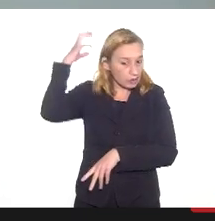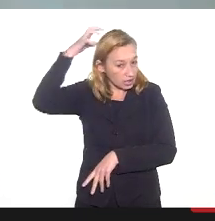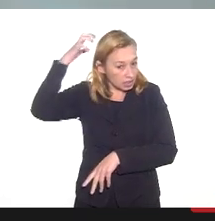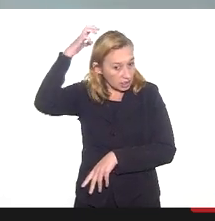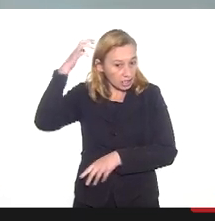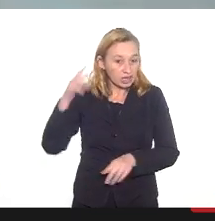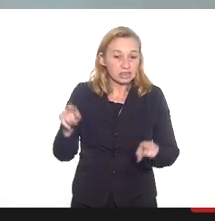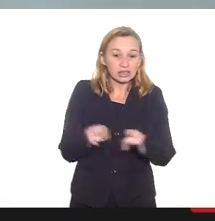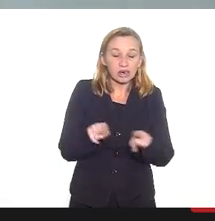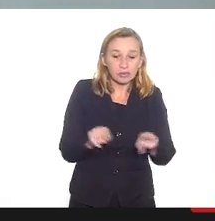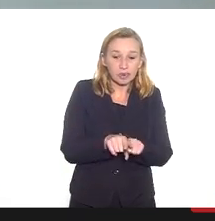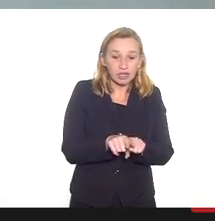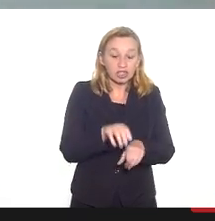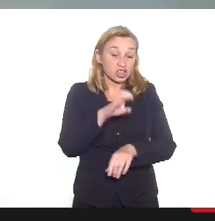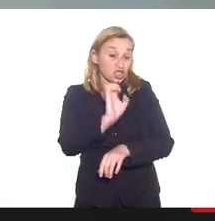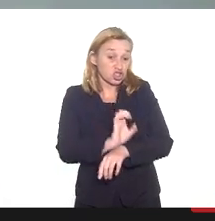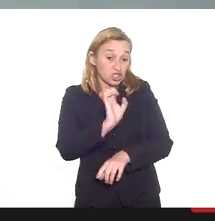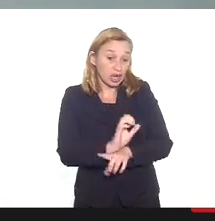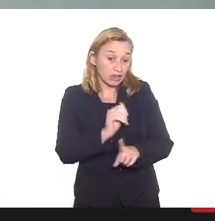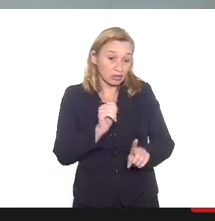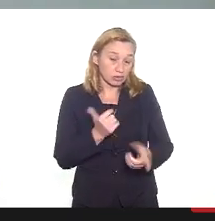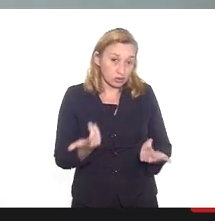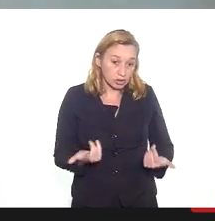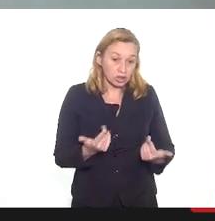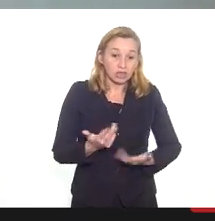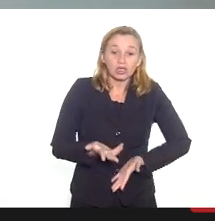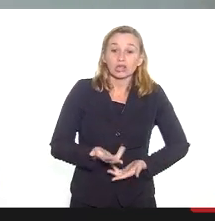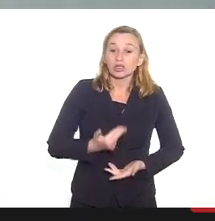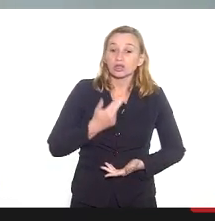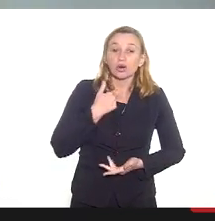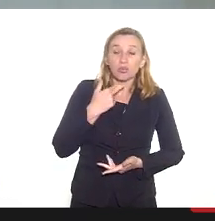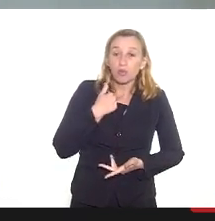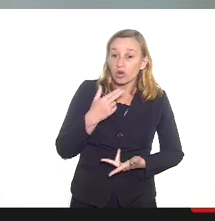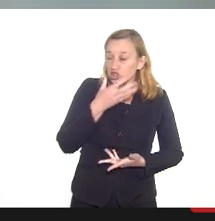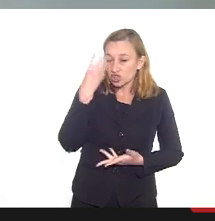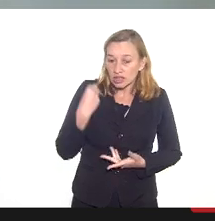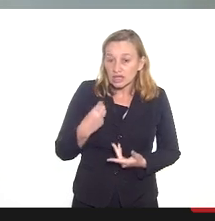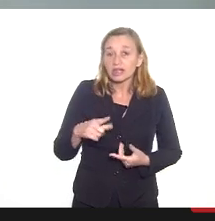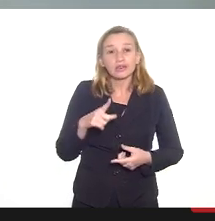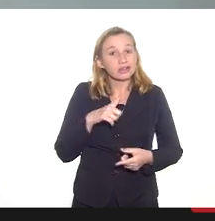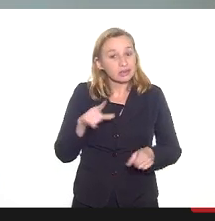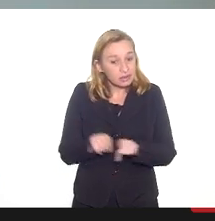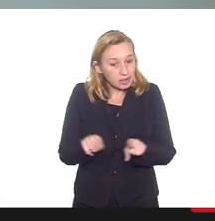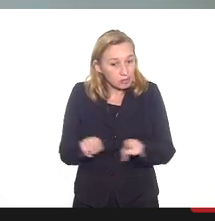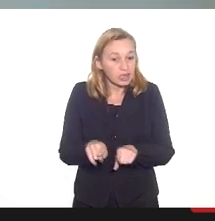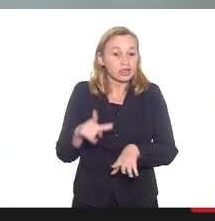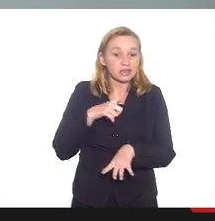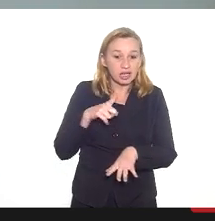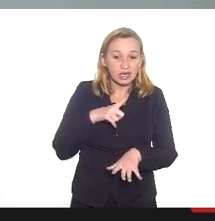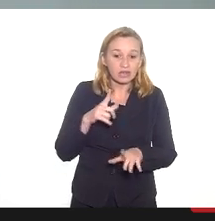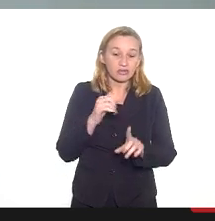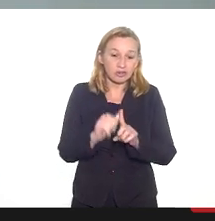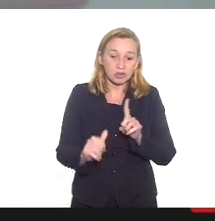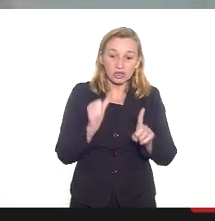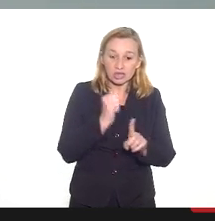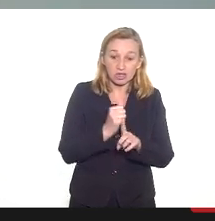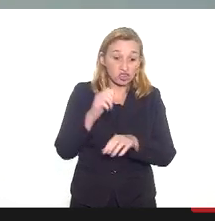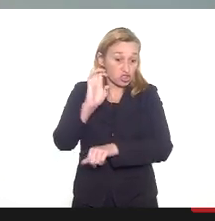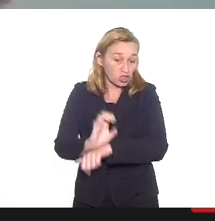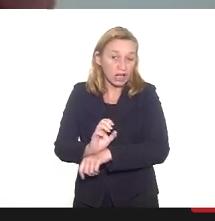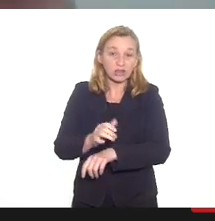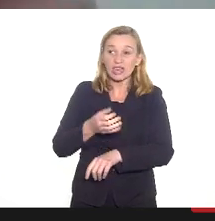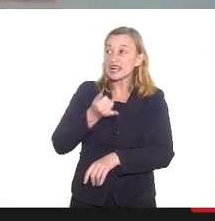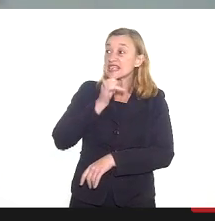ao feminicídio de Estado, né? Que a gente não pode esquecer que existe também o feminicídio de Estado, e eu cito aqui